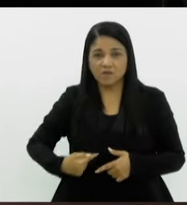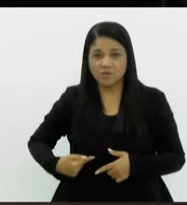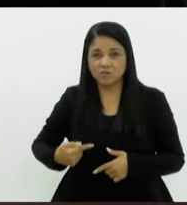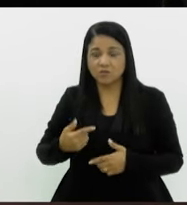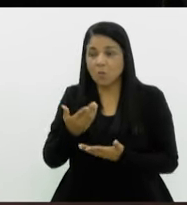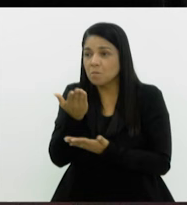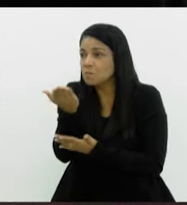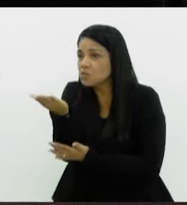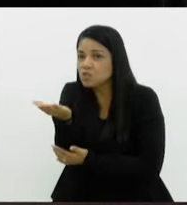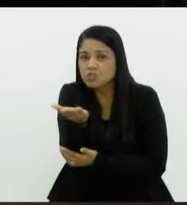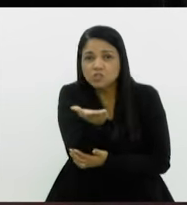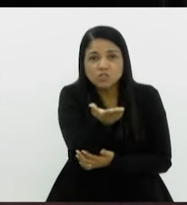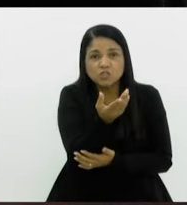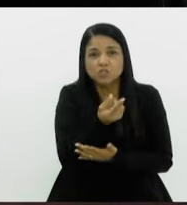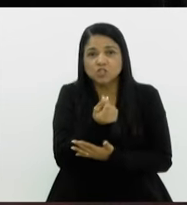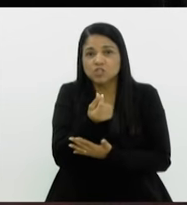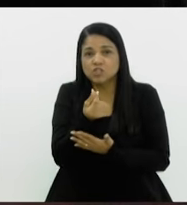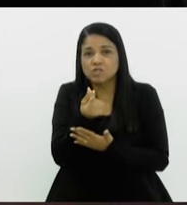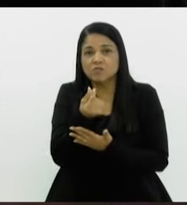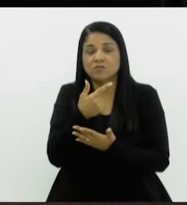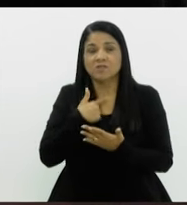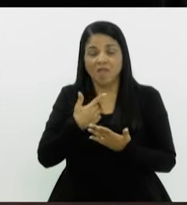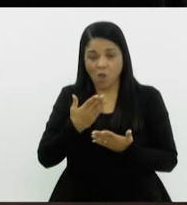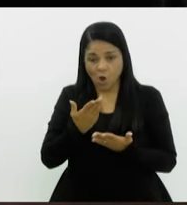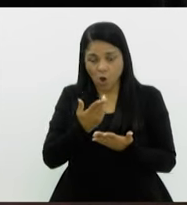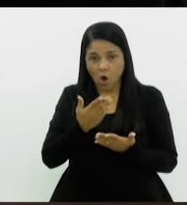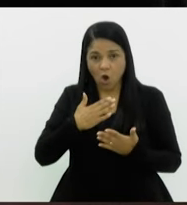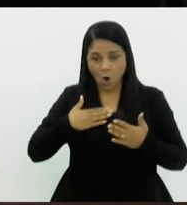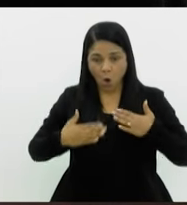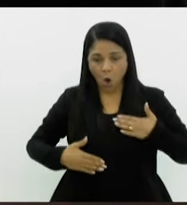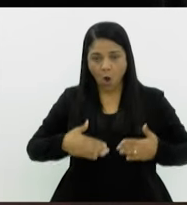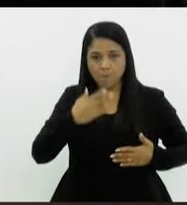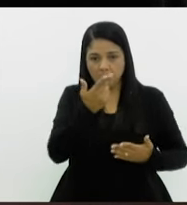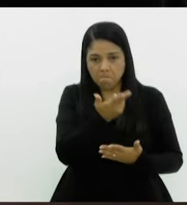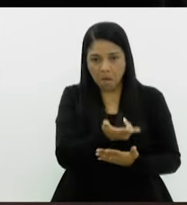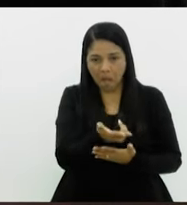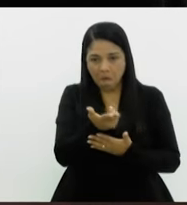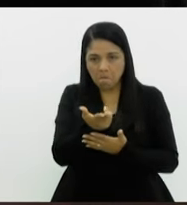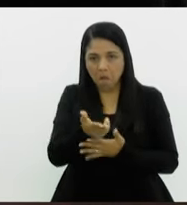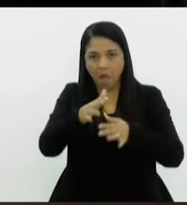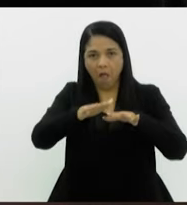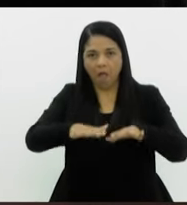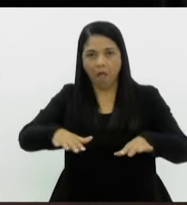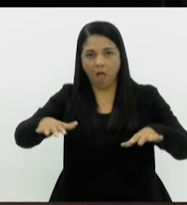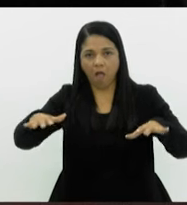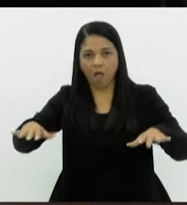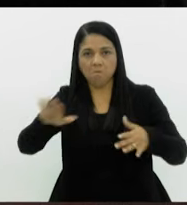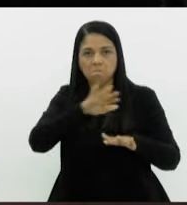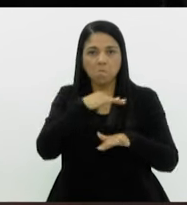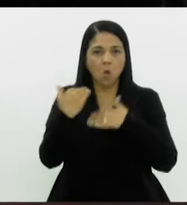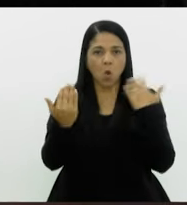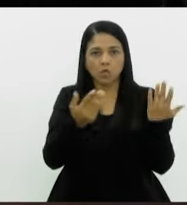mendigando dinheiro. Tem corpos de brasileiros boiando no Rio Grande do Sul.